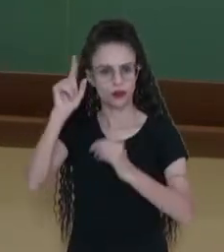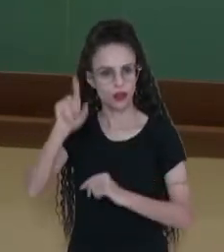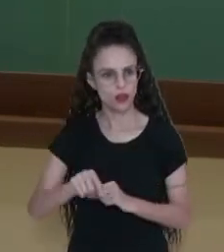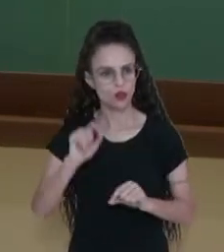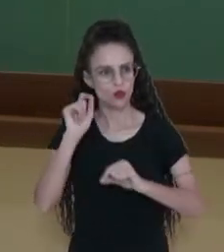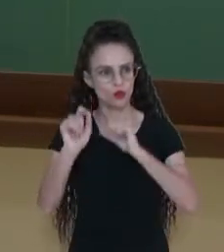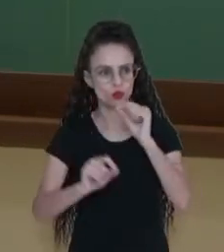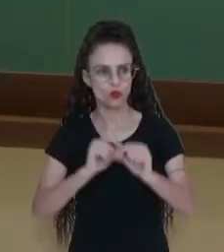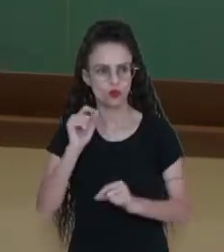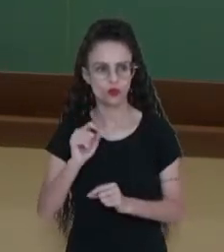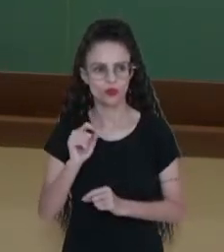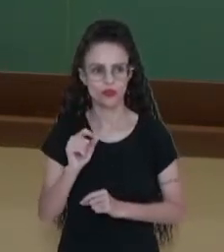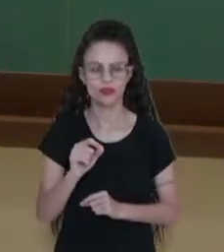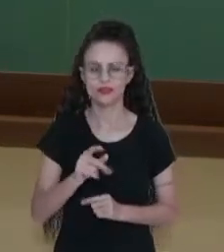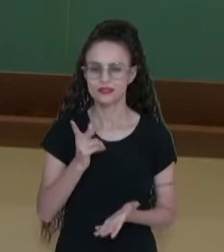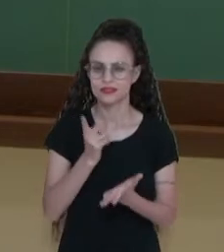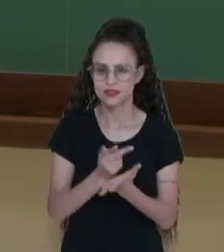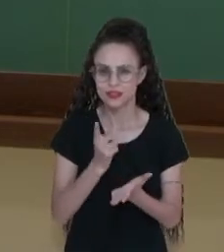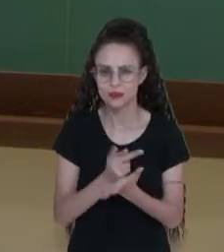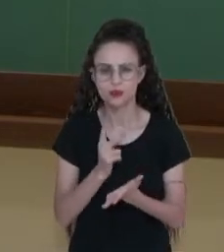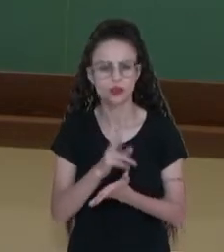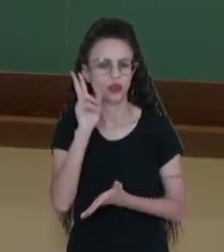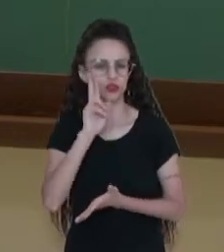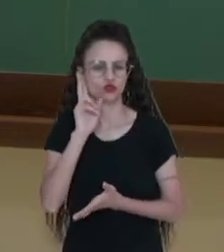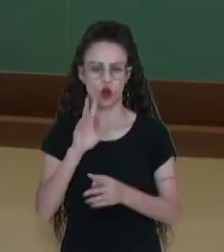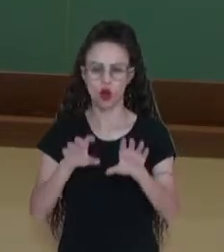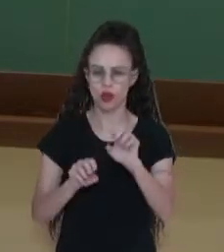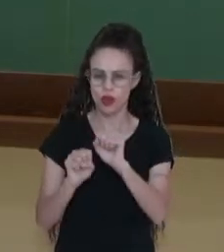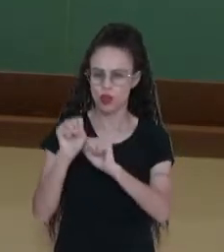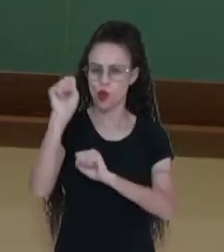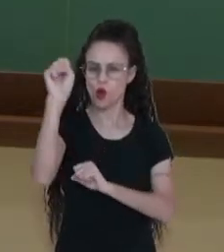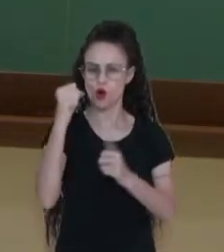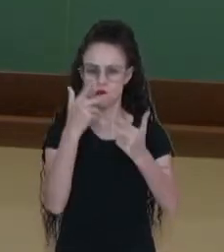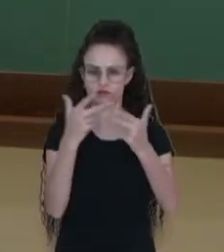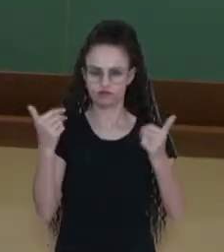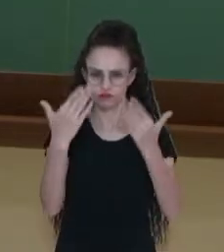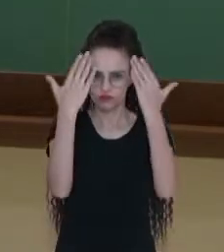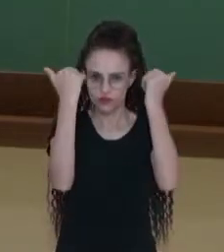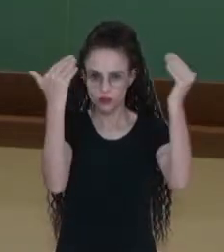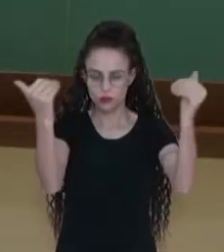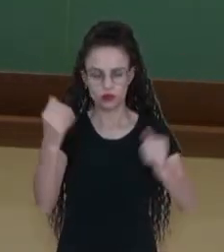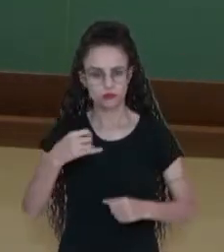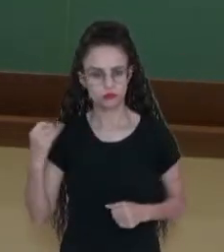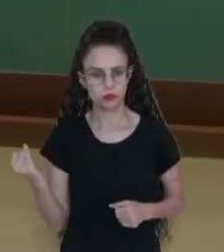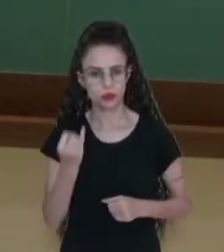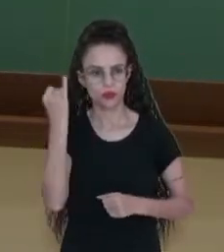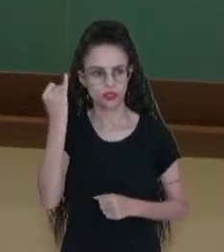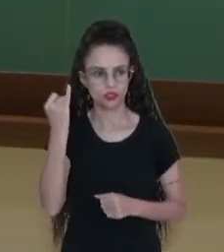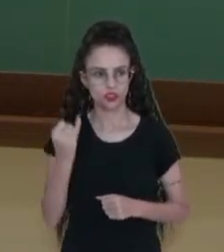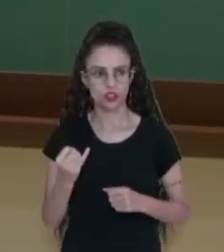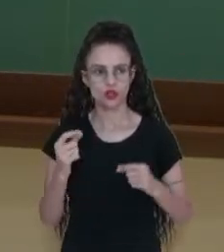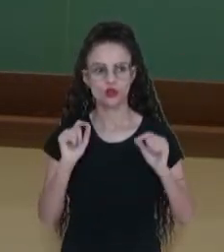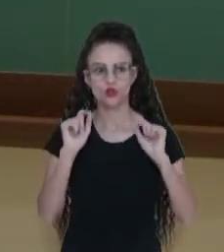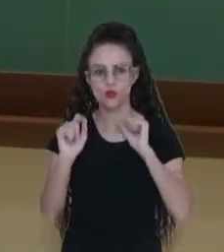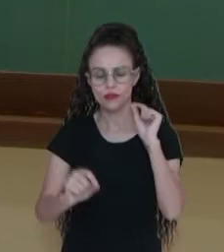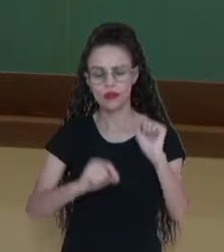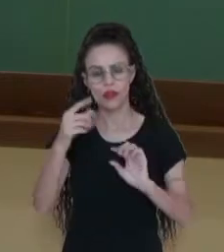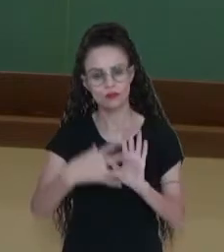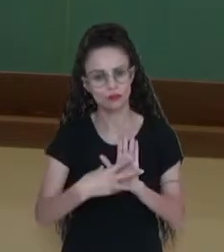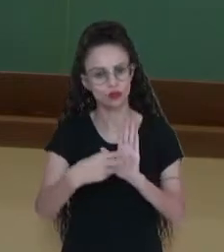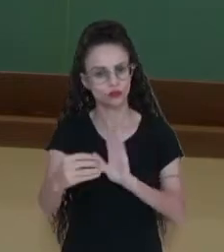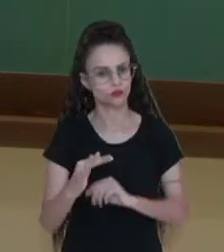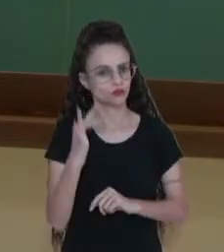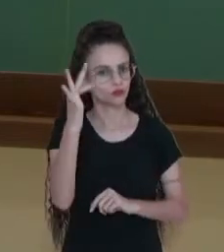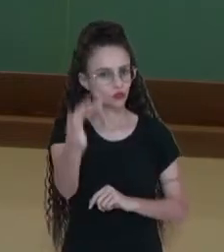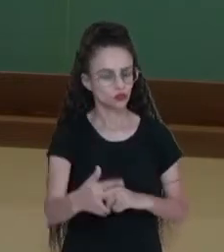davam grande proeminência à história dos grandes heróis, das grandes personalidades do passado, e eles colocavam isso como um exemplo para o